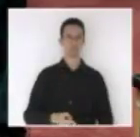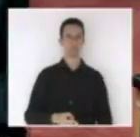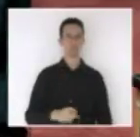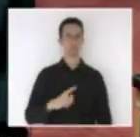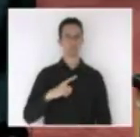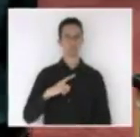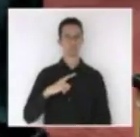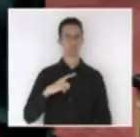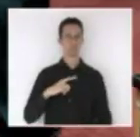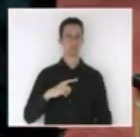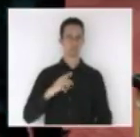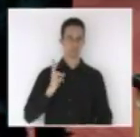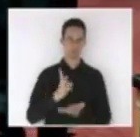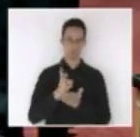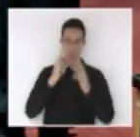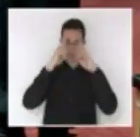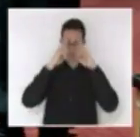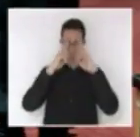nos oferece.